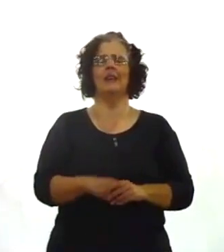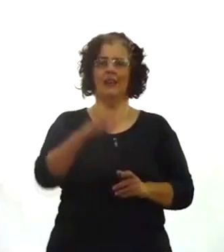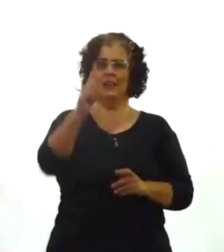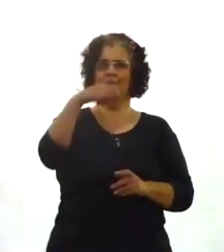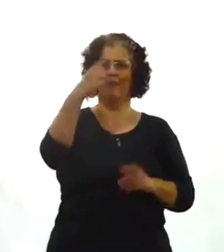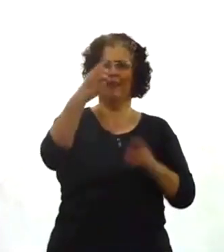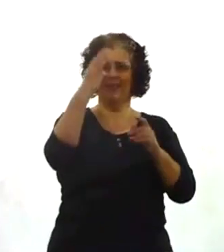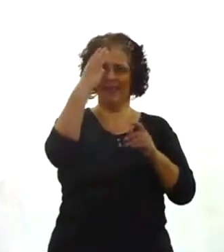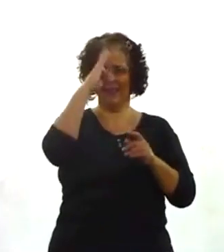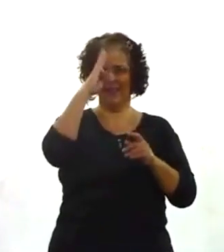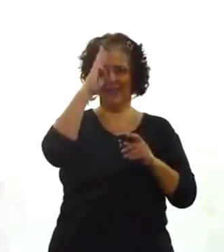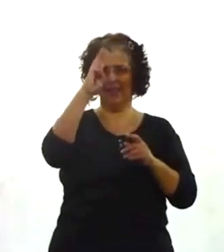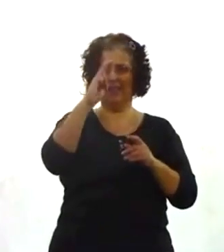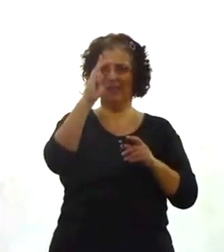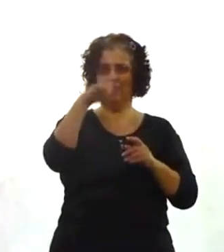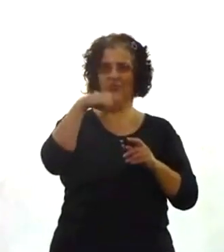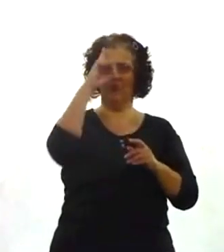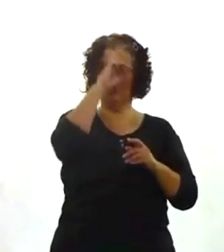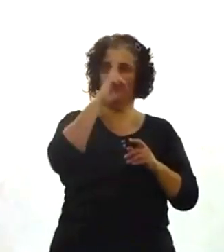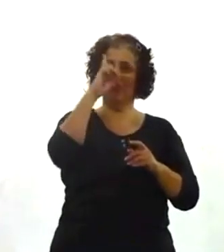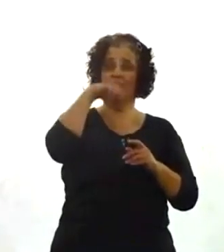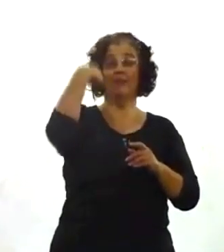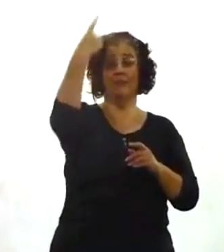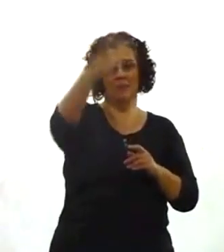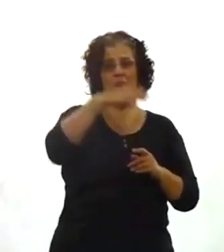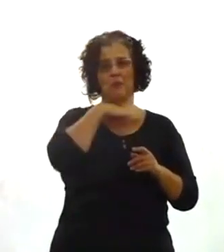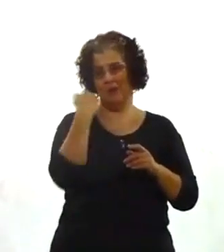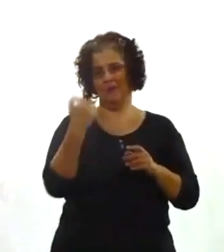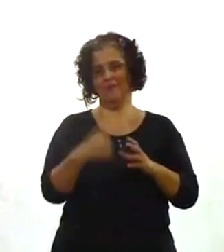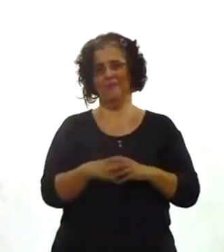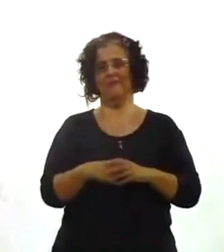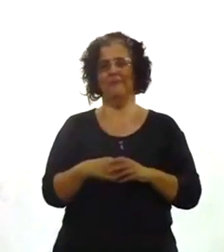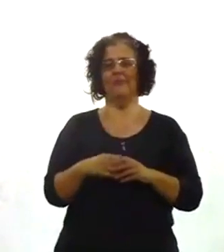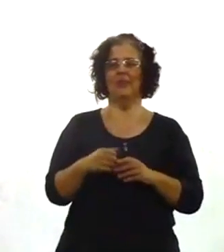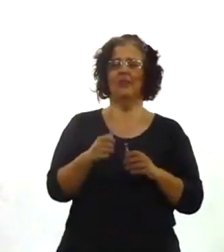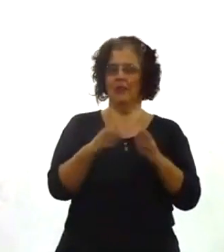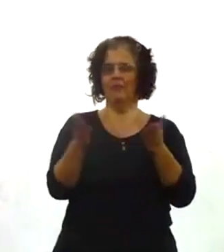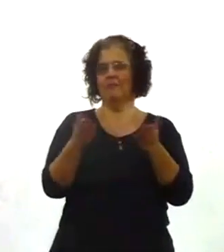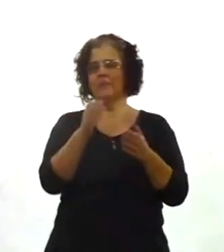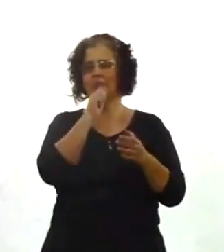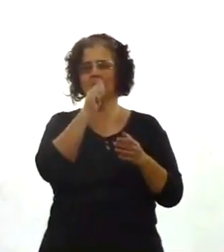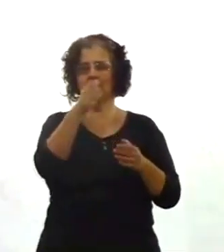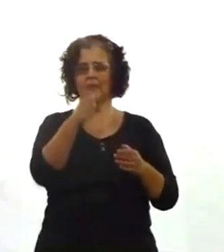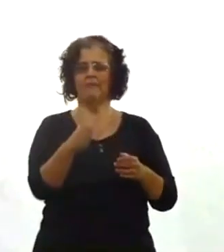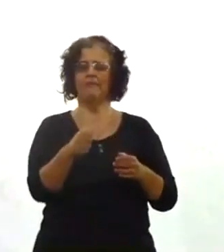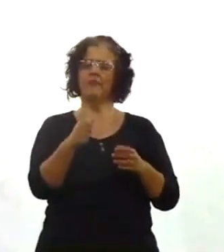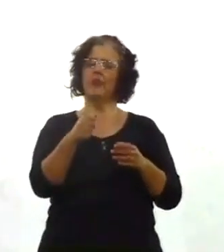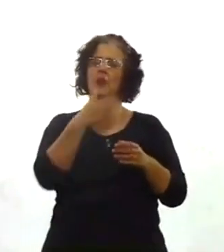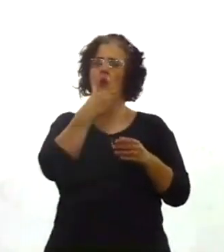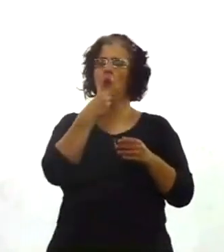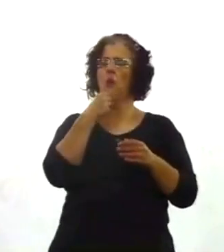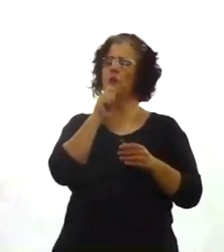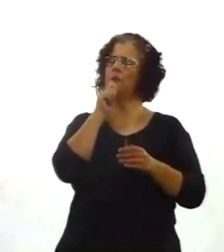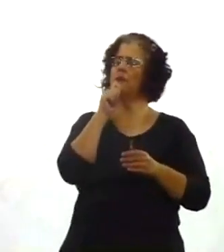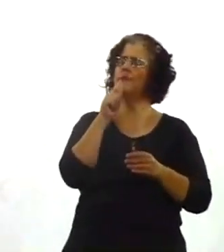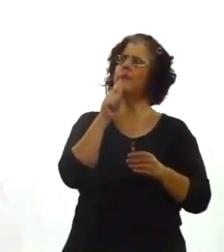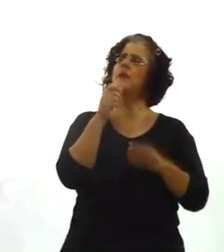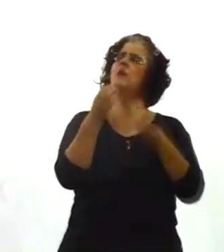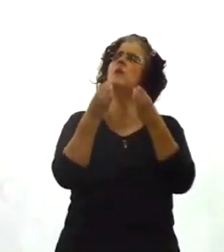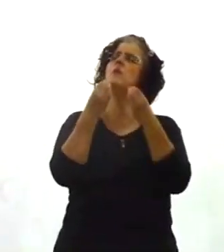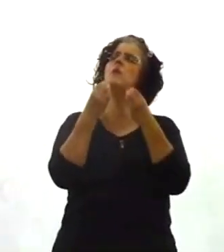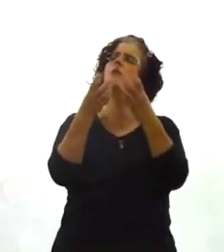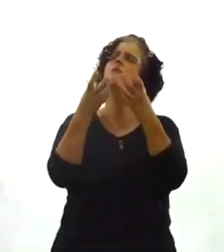para a humanidade? O que é que o senhor quer falar agora, talvez como as suas últimas